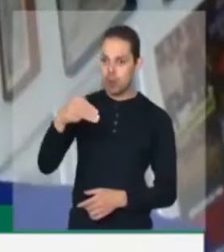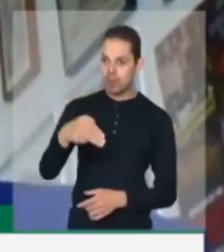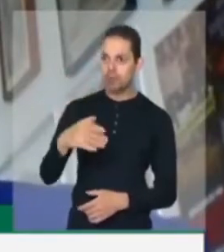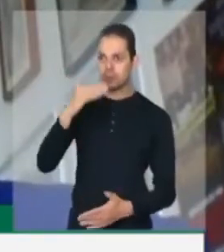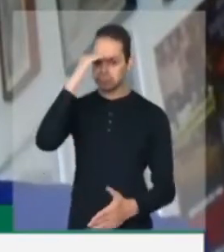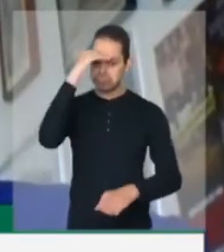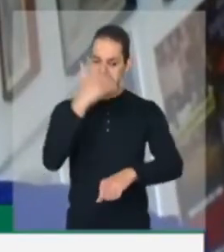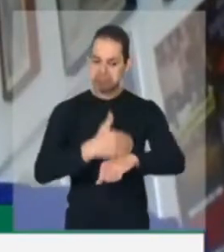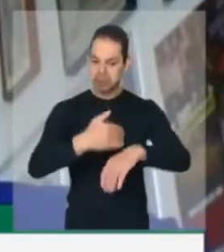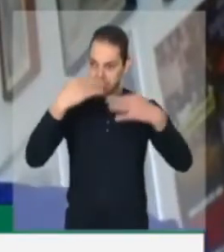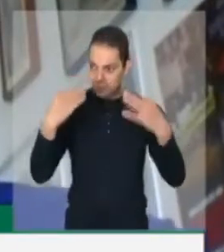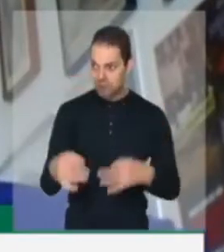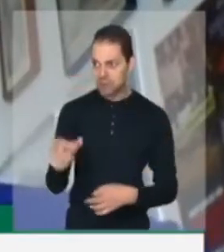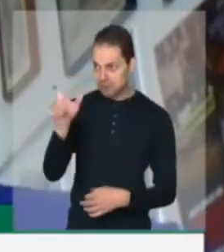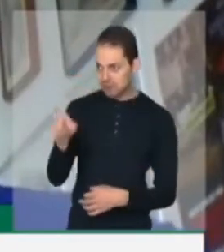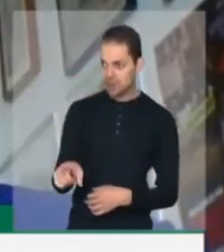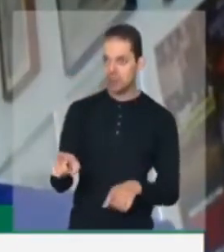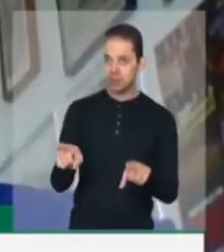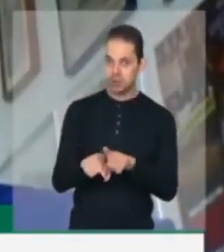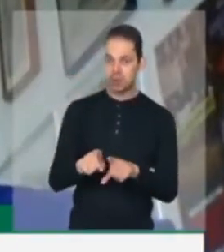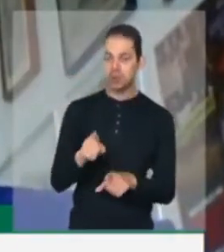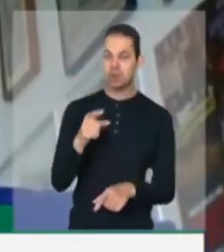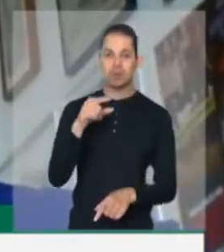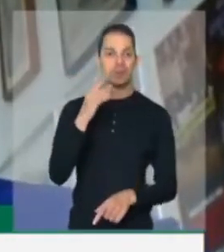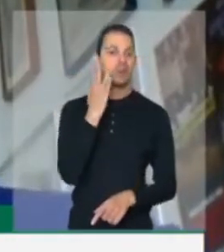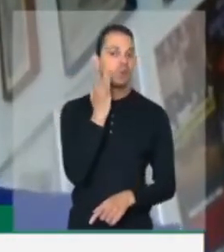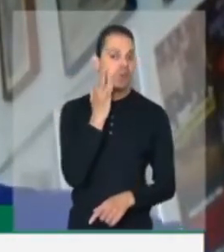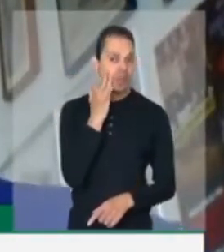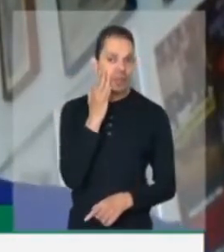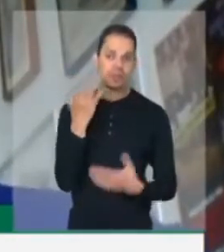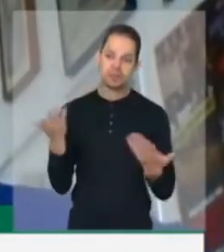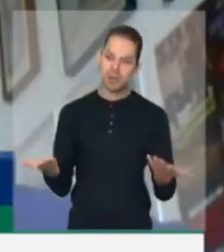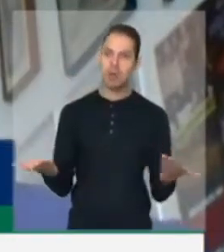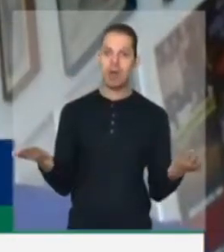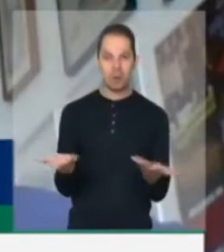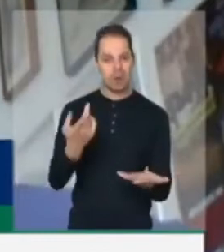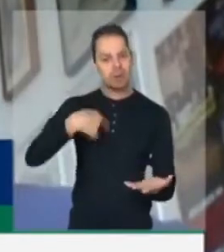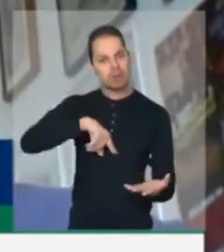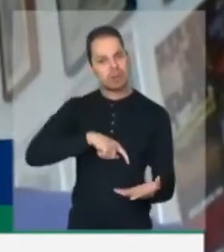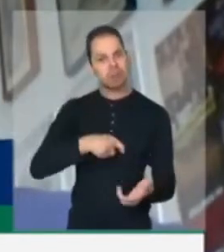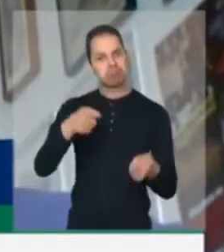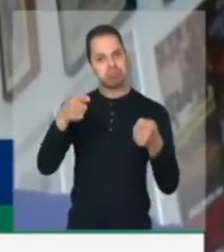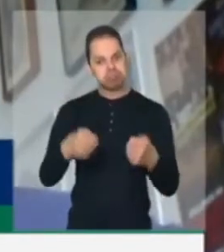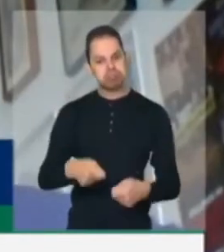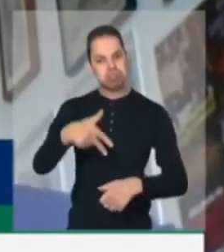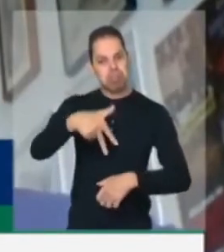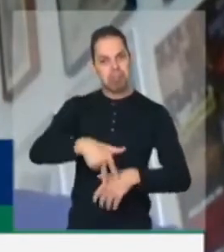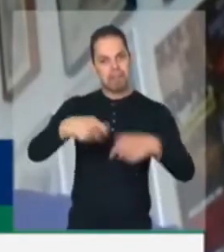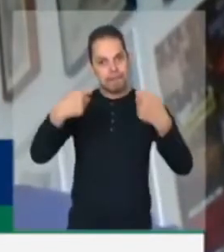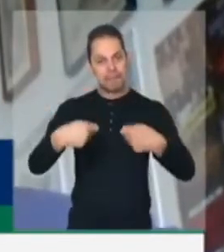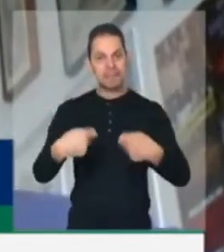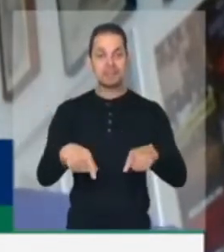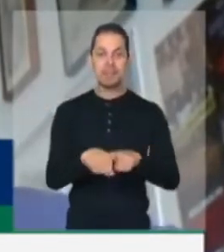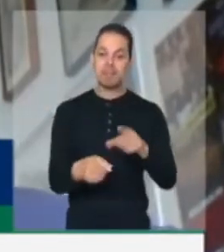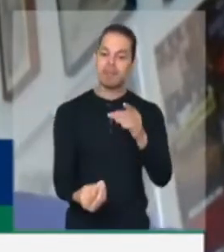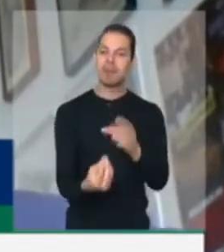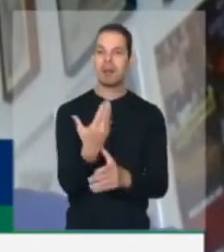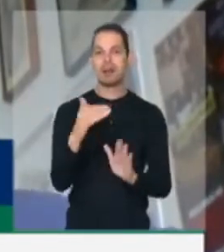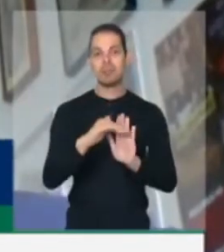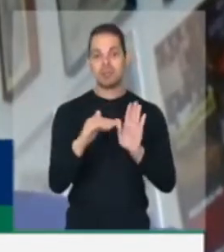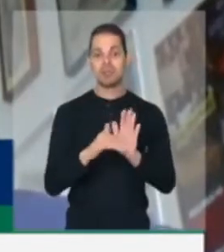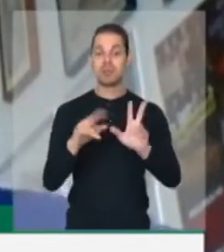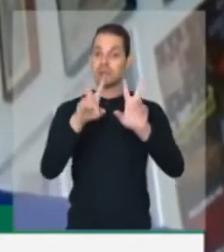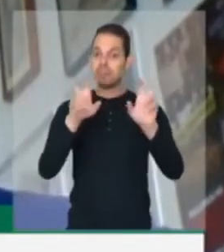cada parlamentar falar, o senhor e o deputado Arthur Lira. Pois bem, sejamos firmes também aqui na elaboração da